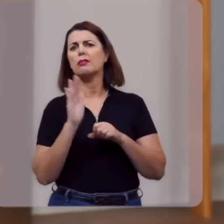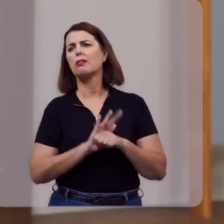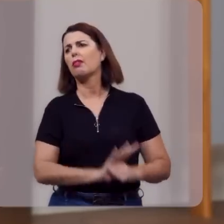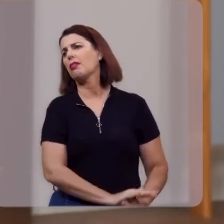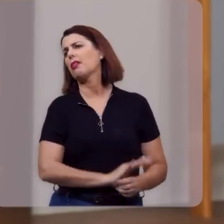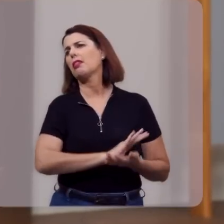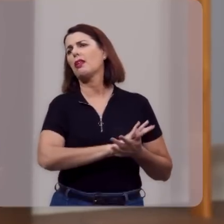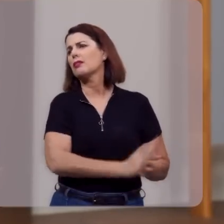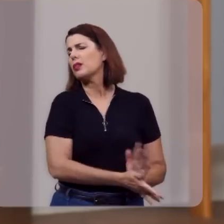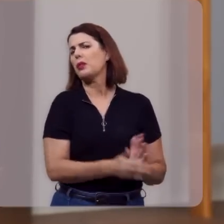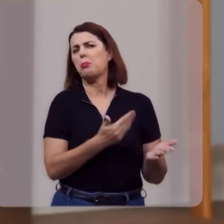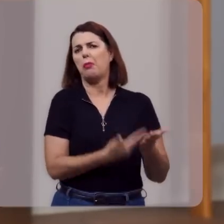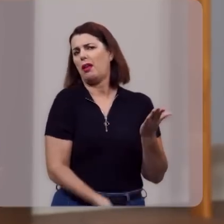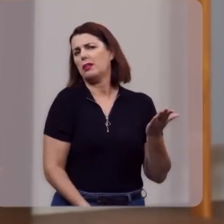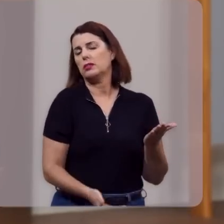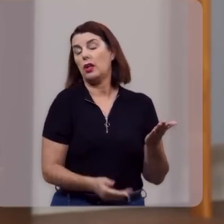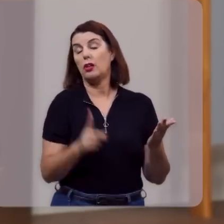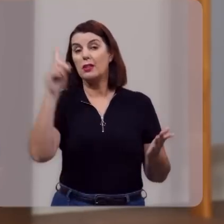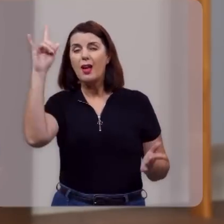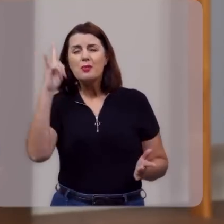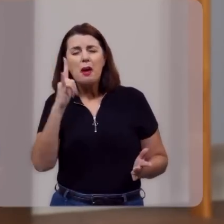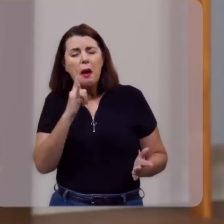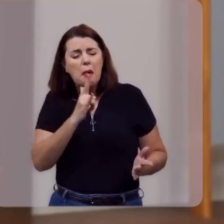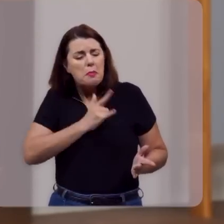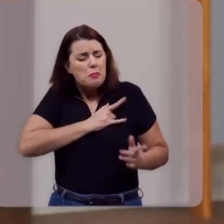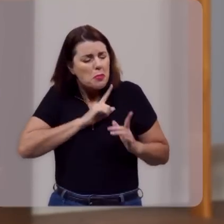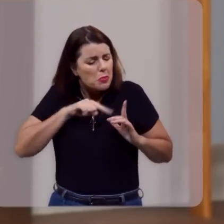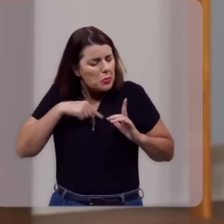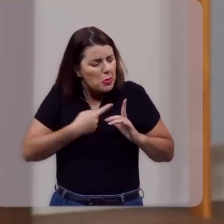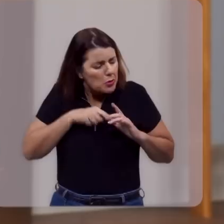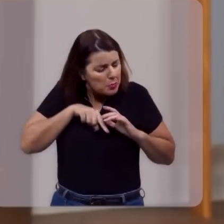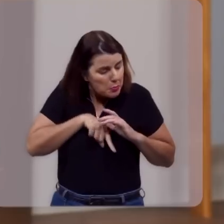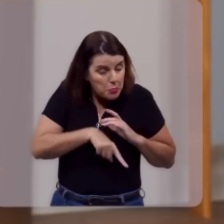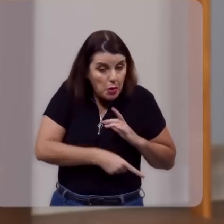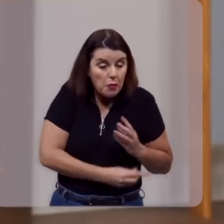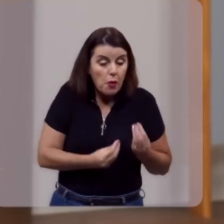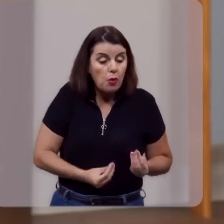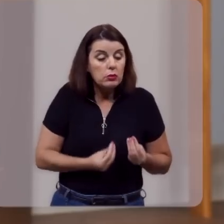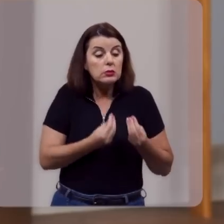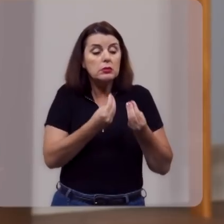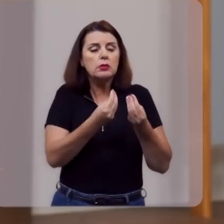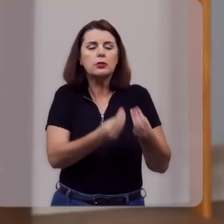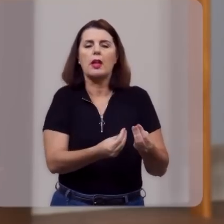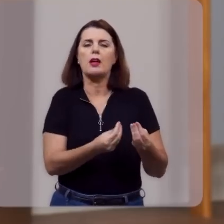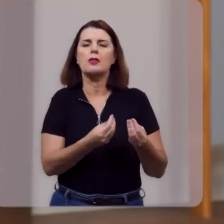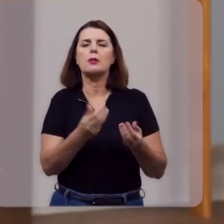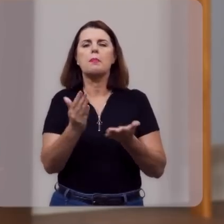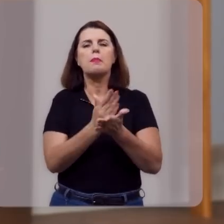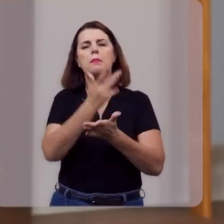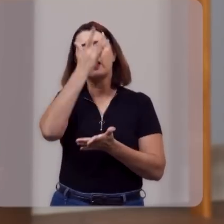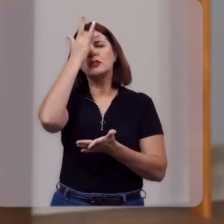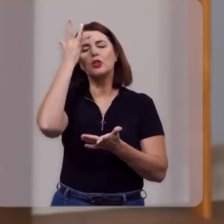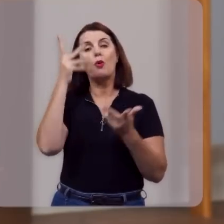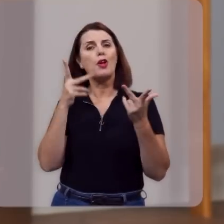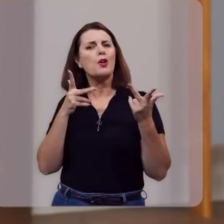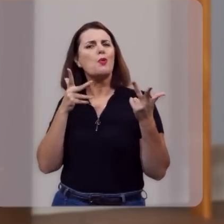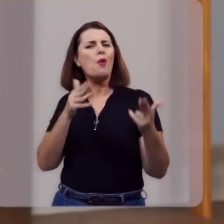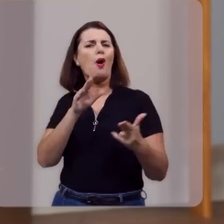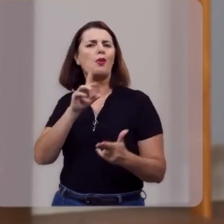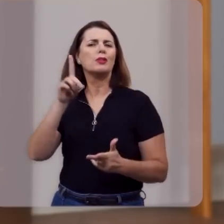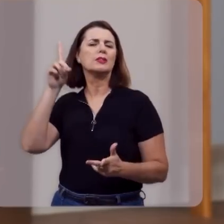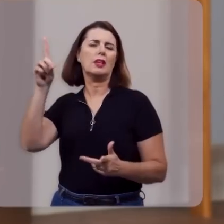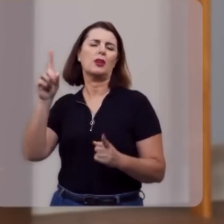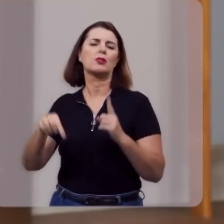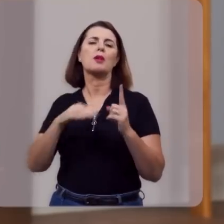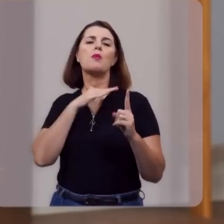estaríamos perdidos. Então Deus nos amou tanto que nos deu a sua provisão, alguém do tamanho de Deus, que é homem como nós,